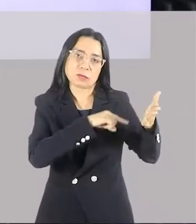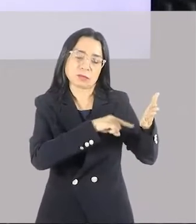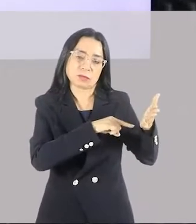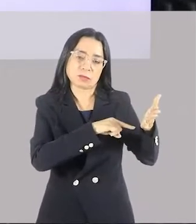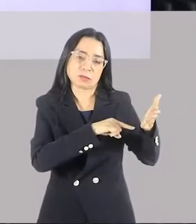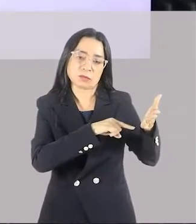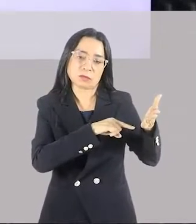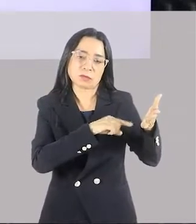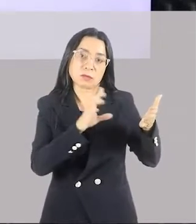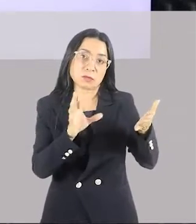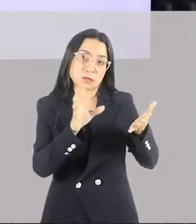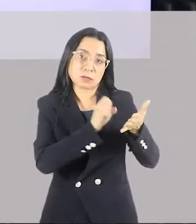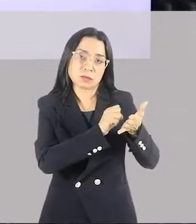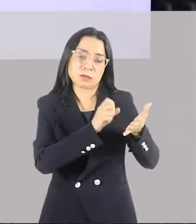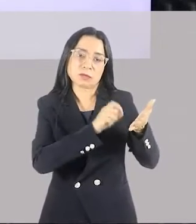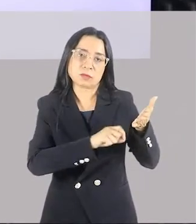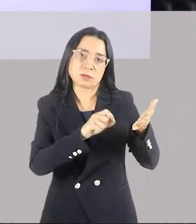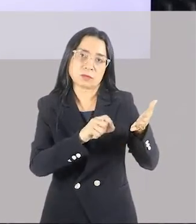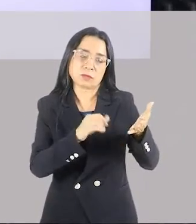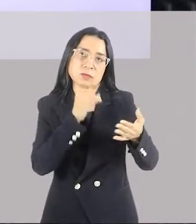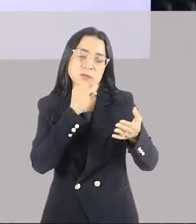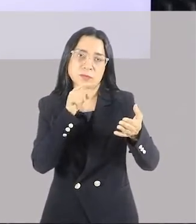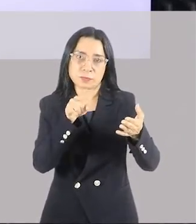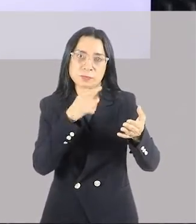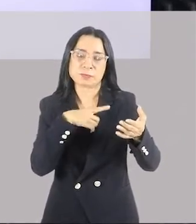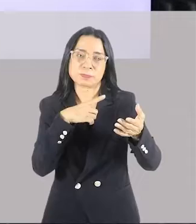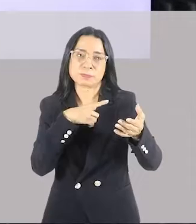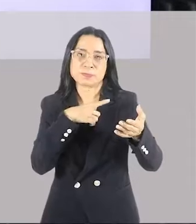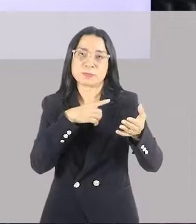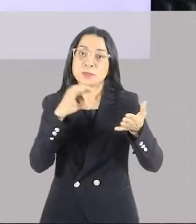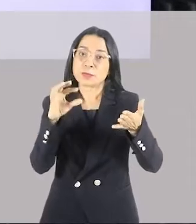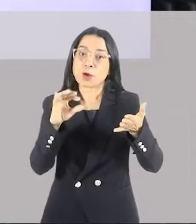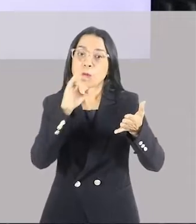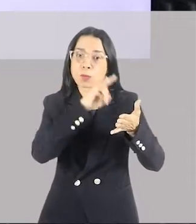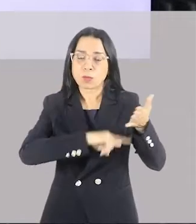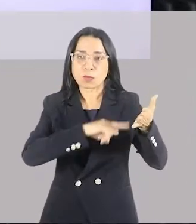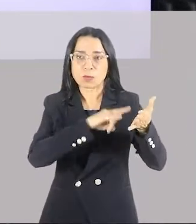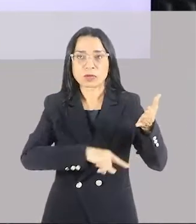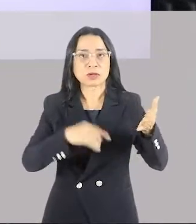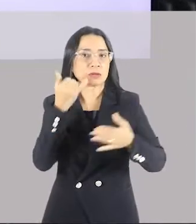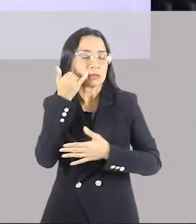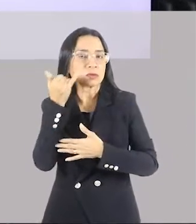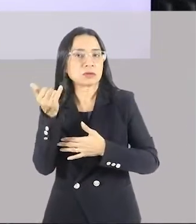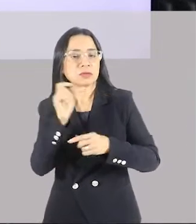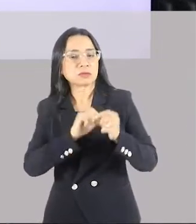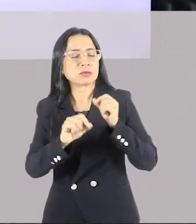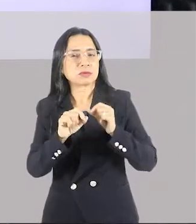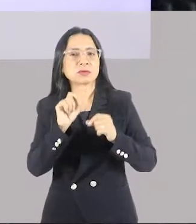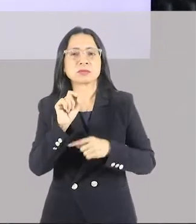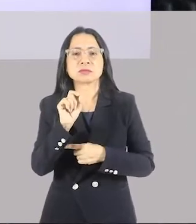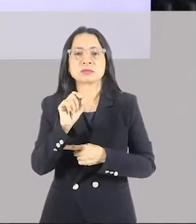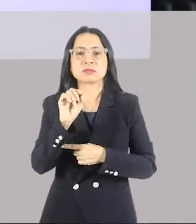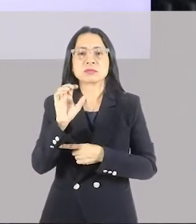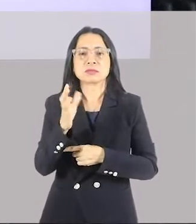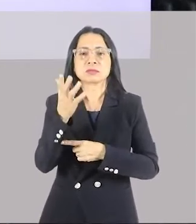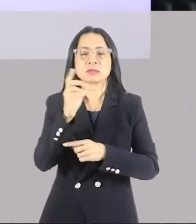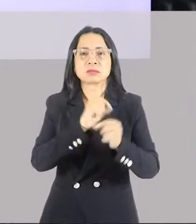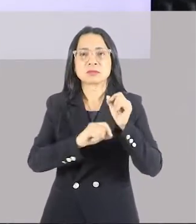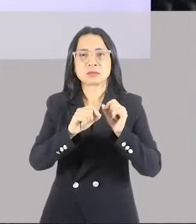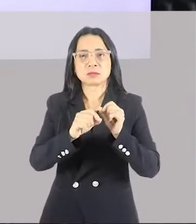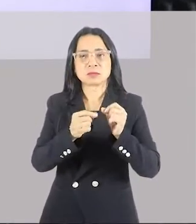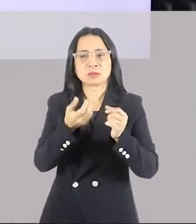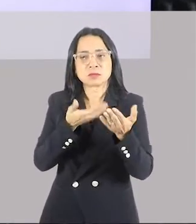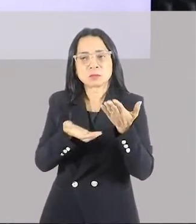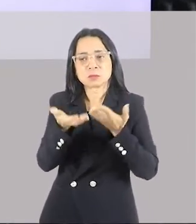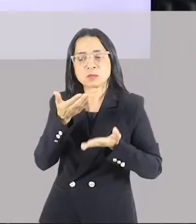certamente tem um contrato de telefonia com alguma empresa de telefonia móvel. Esse contrato de telefonia, ao você negociar com